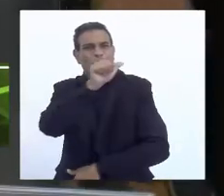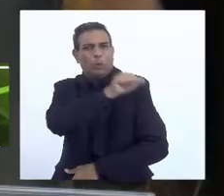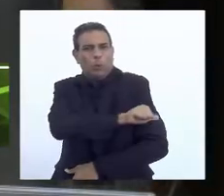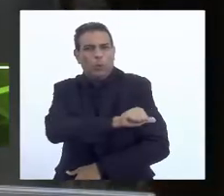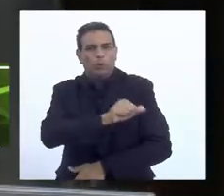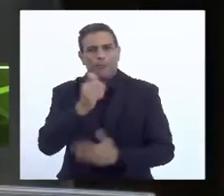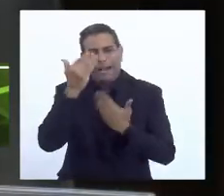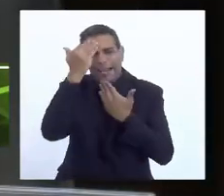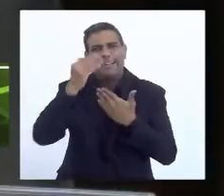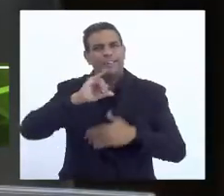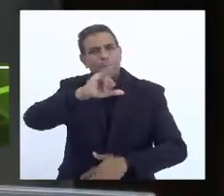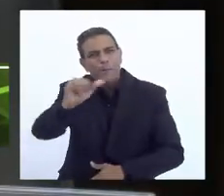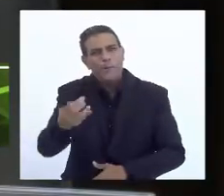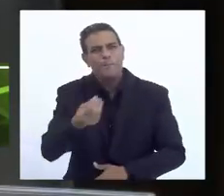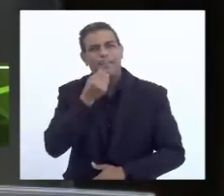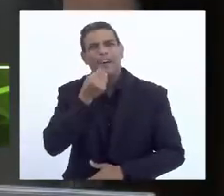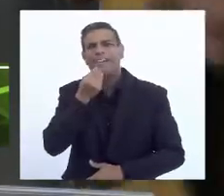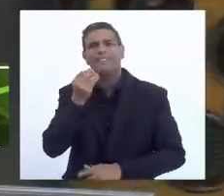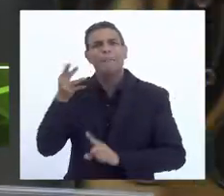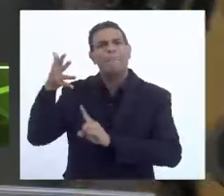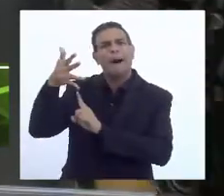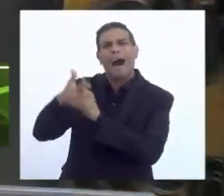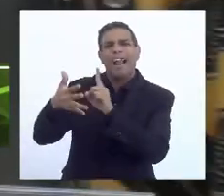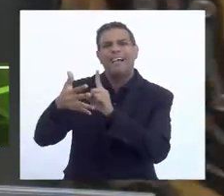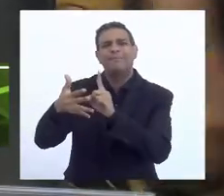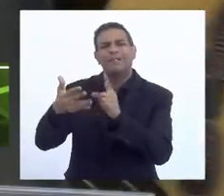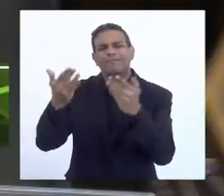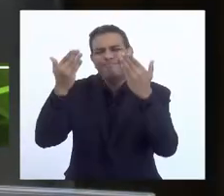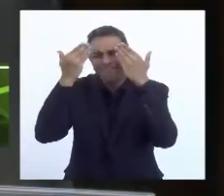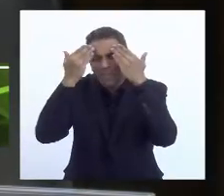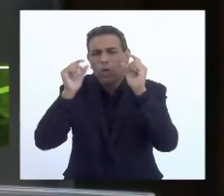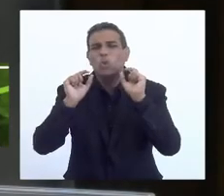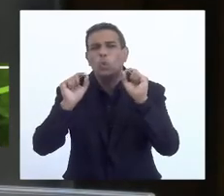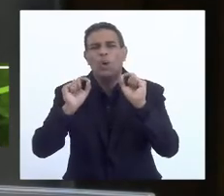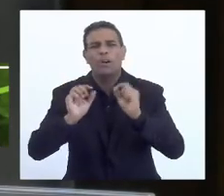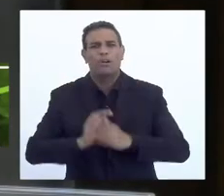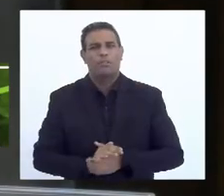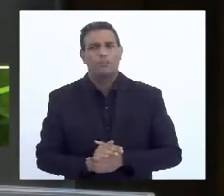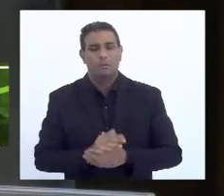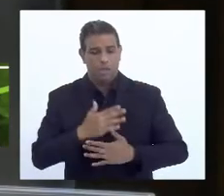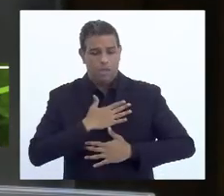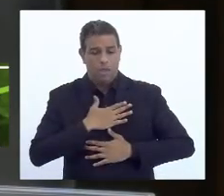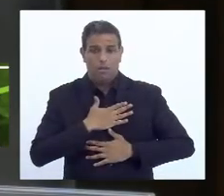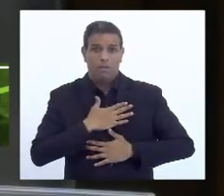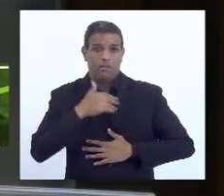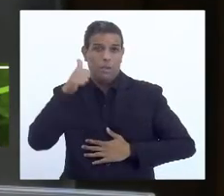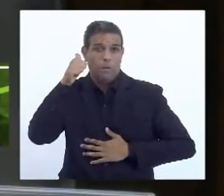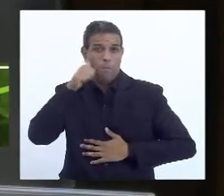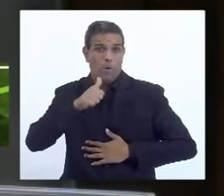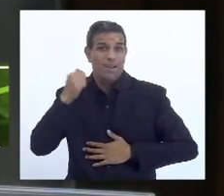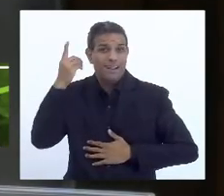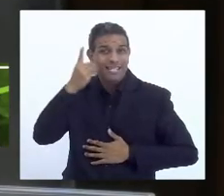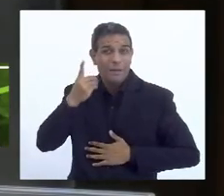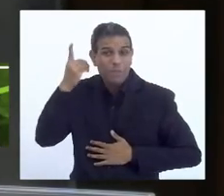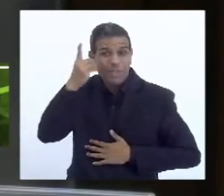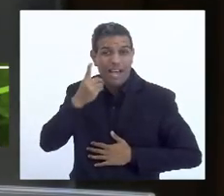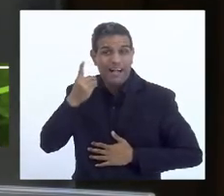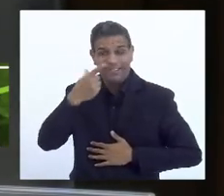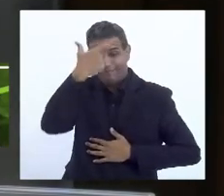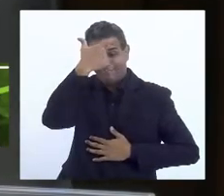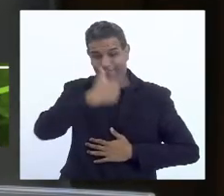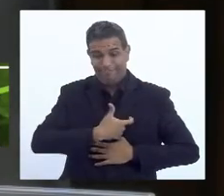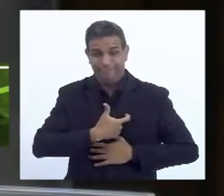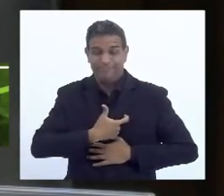hoje, porque entendo que eu sou uma deputada que